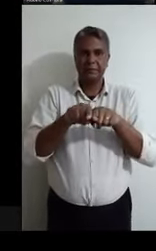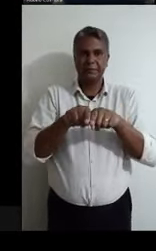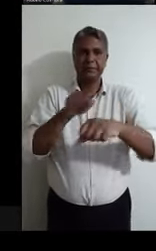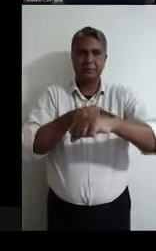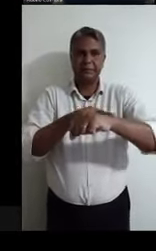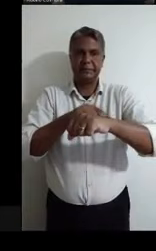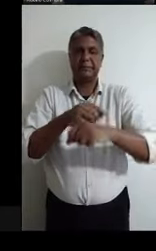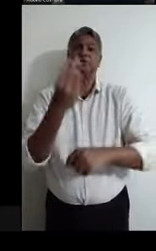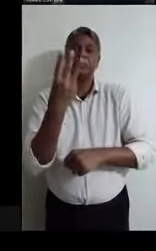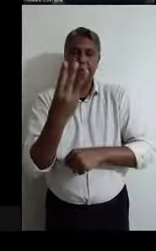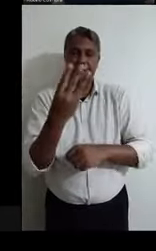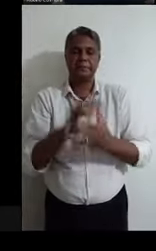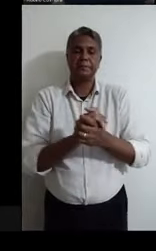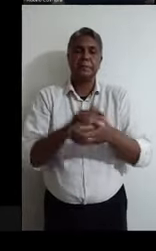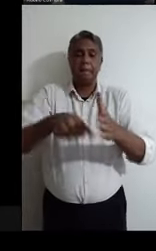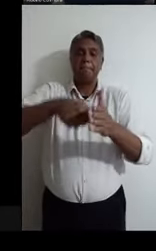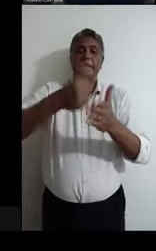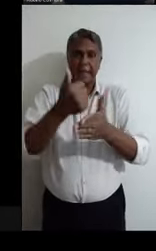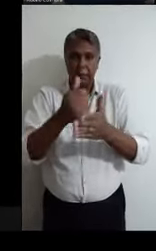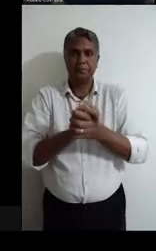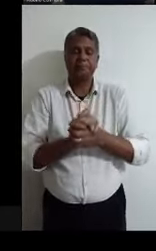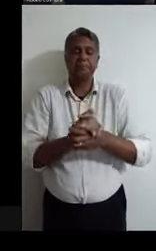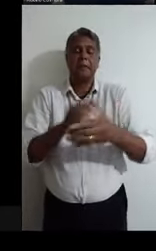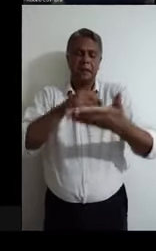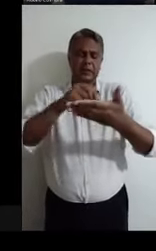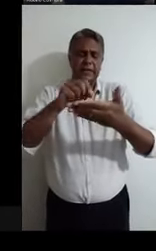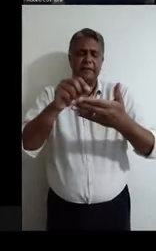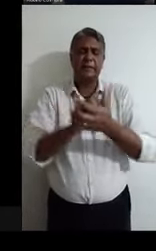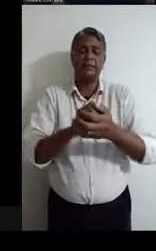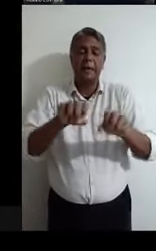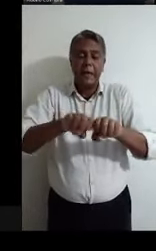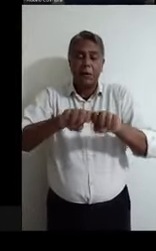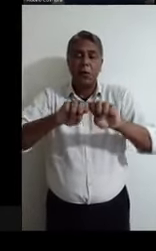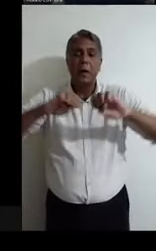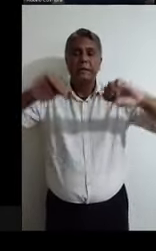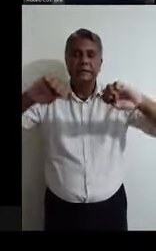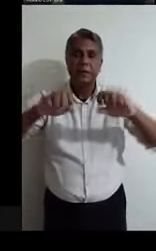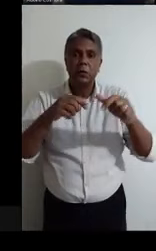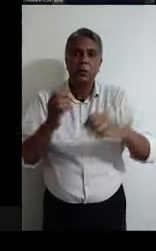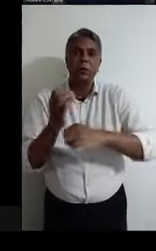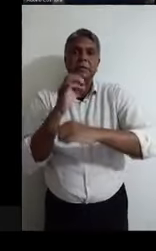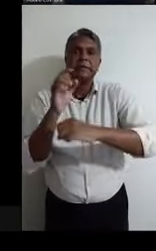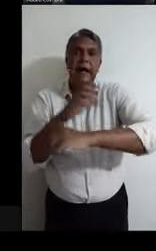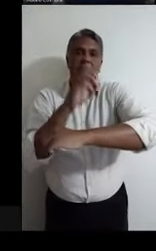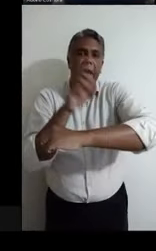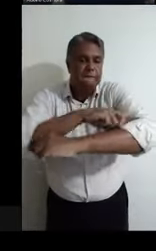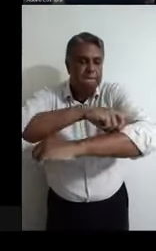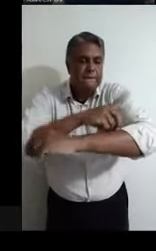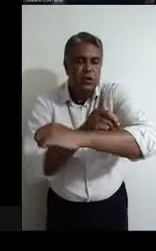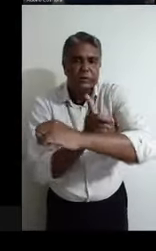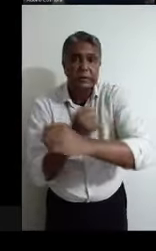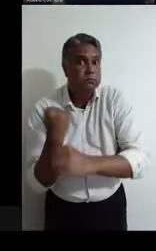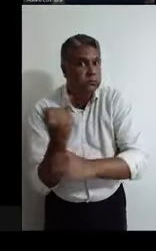Para resolver o item A, primeiro escrevemos a equação da velocidade. Essa equação aqui é a segunda equação importante